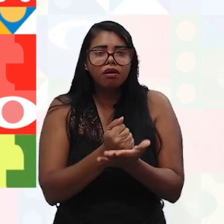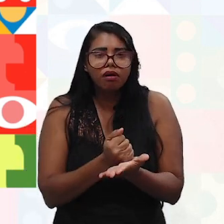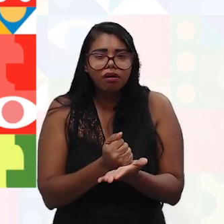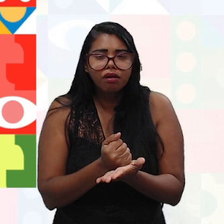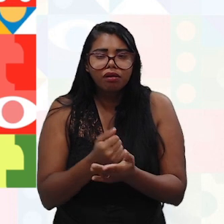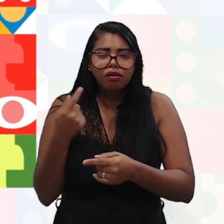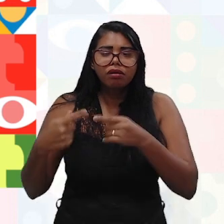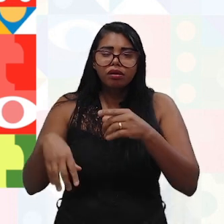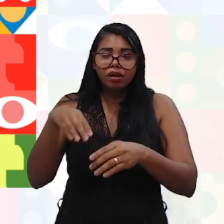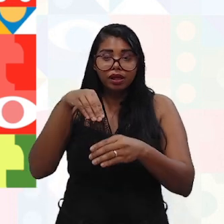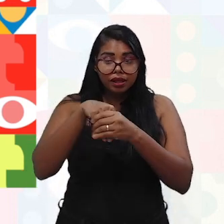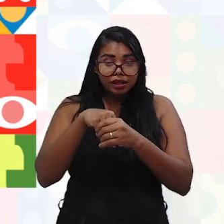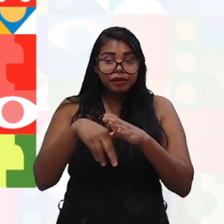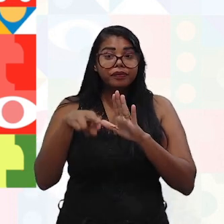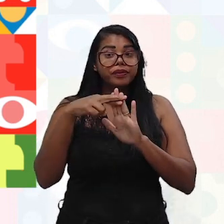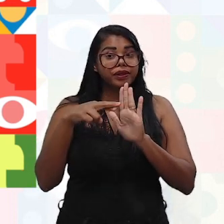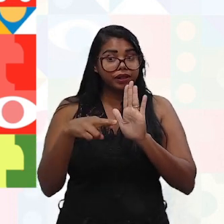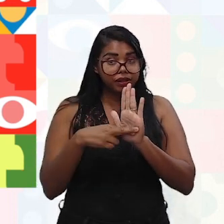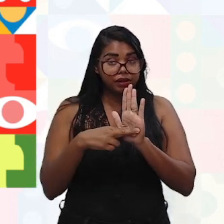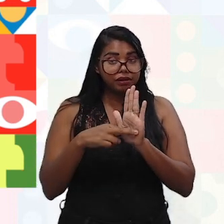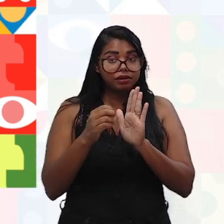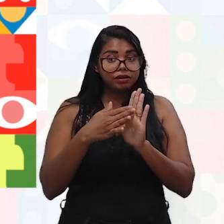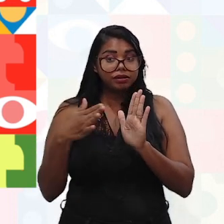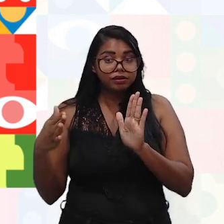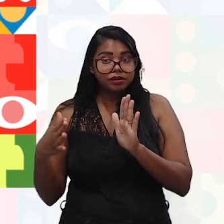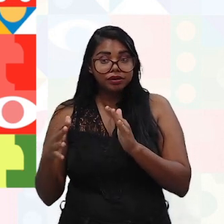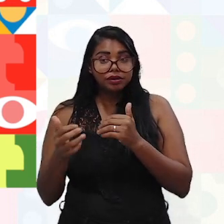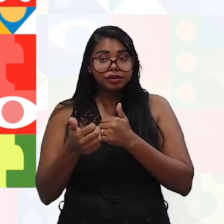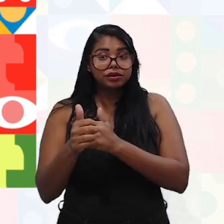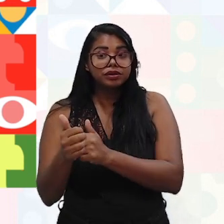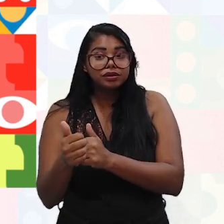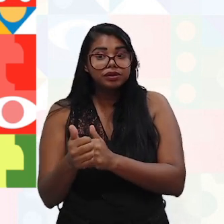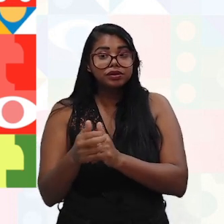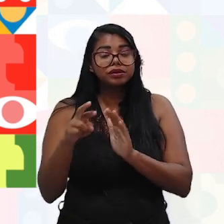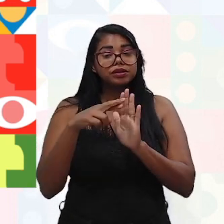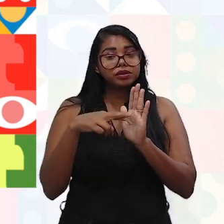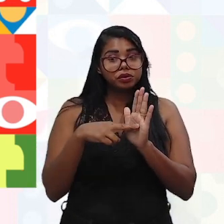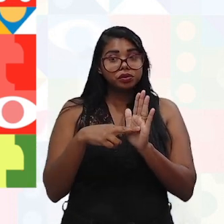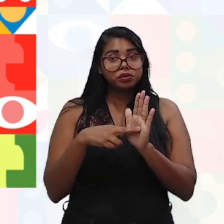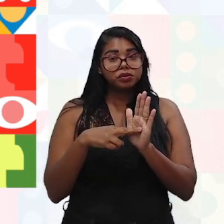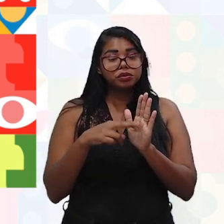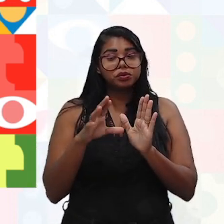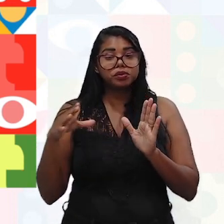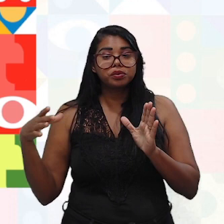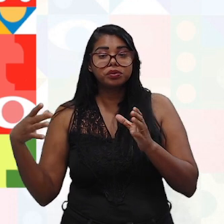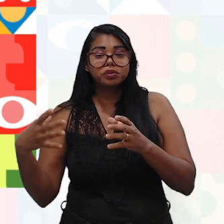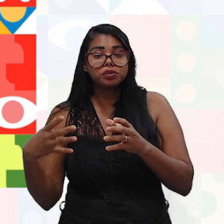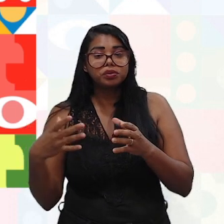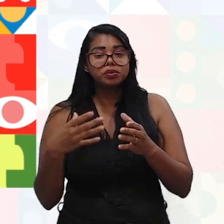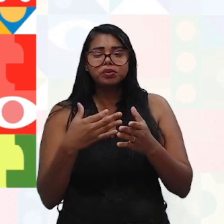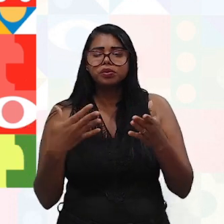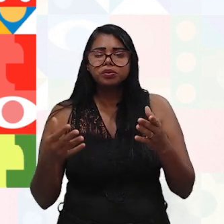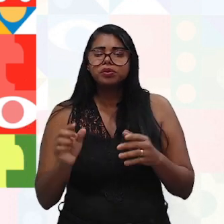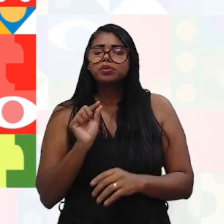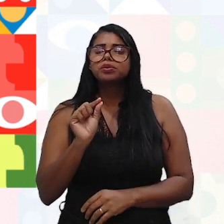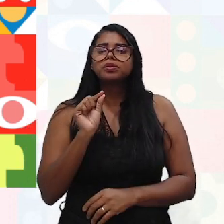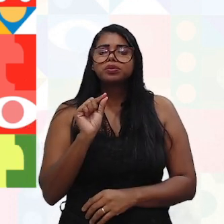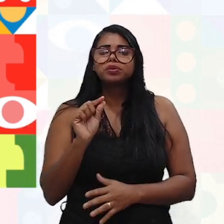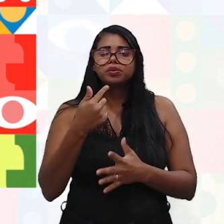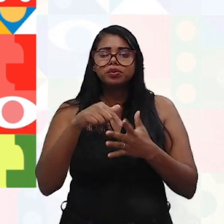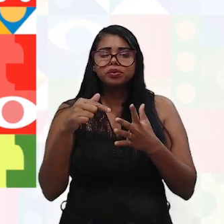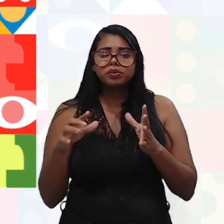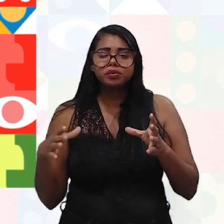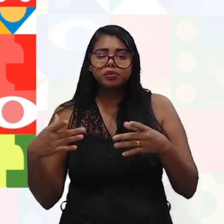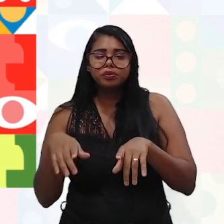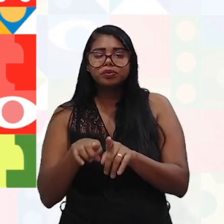política interna? Tem regras? Tem padrões? Tem normas? Tem coleções? A gente lida com que tipo de coleção nessa